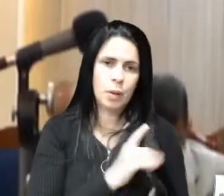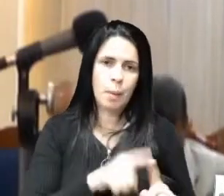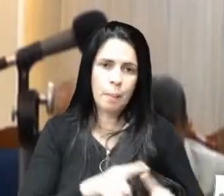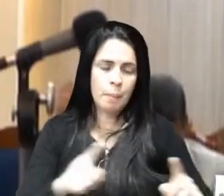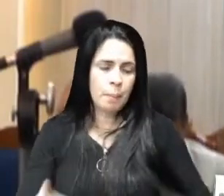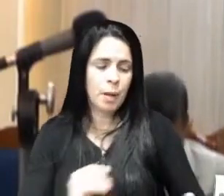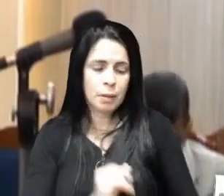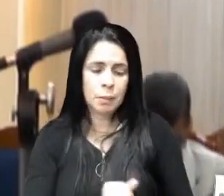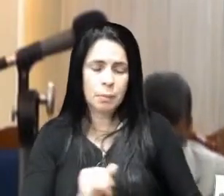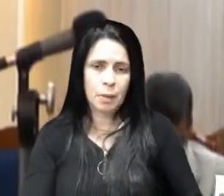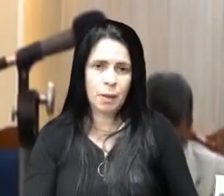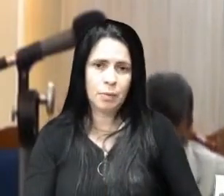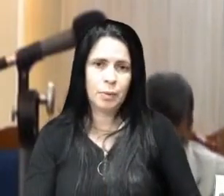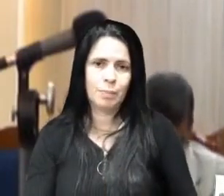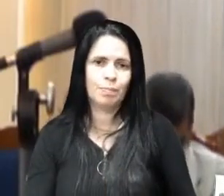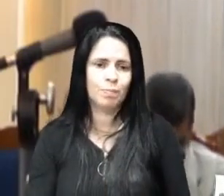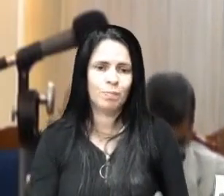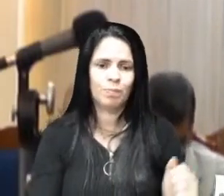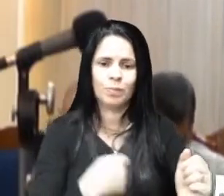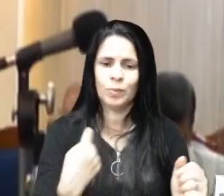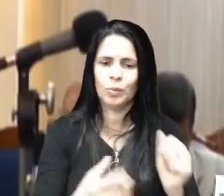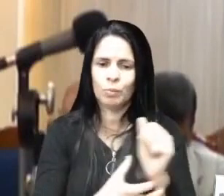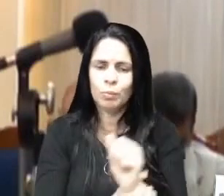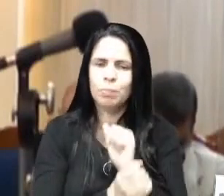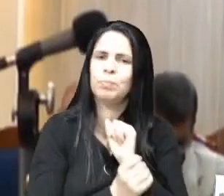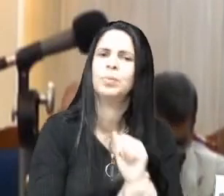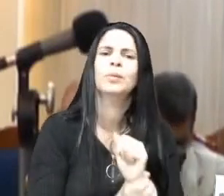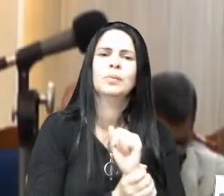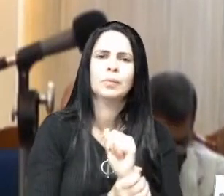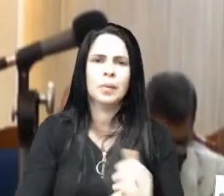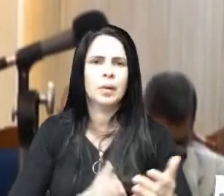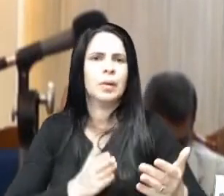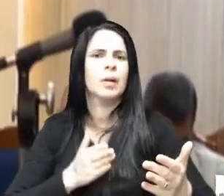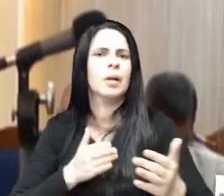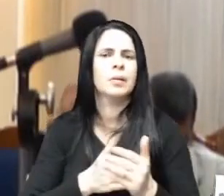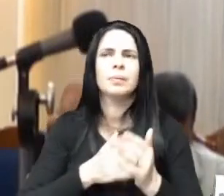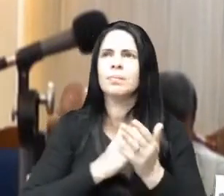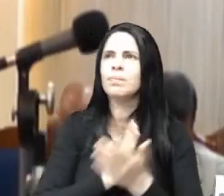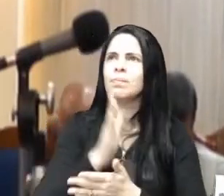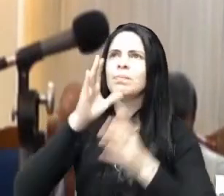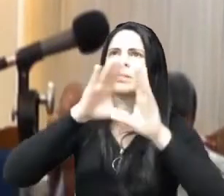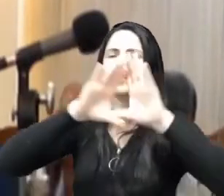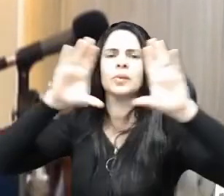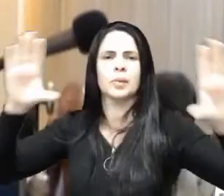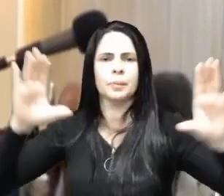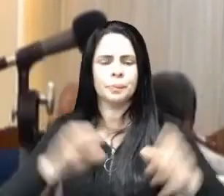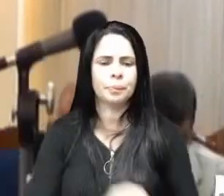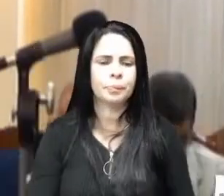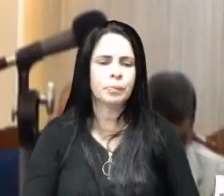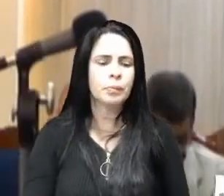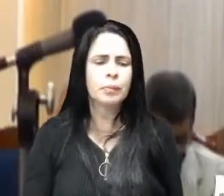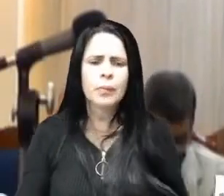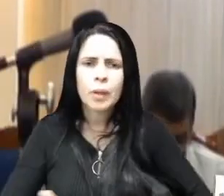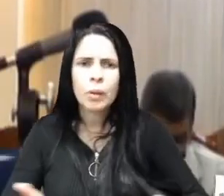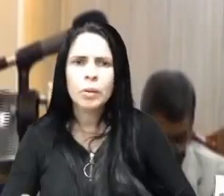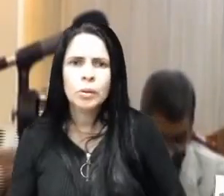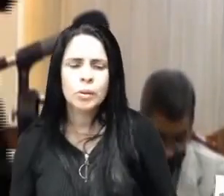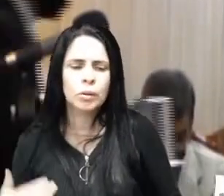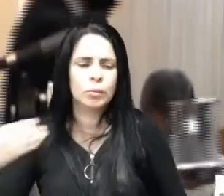nos fortalecer nesta caminhada para o céu. E hoje eu vim com uma mensagem no